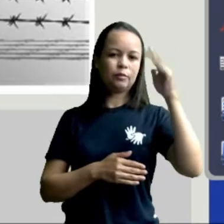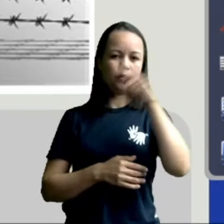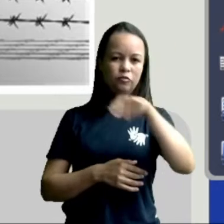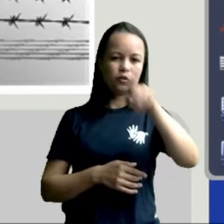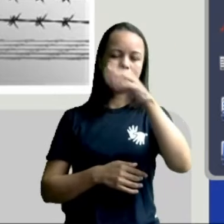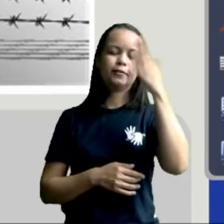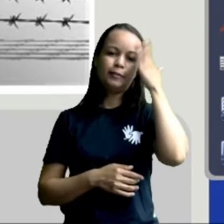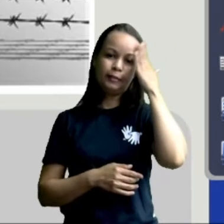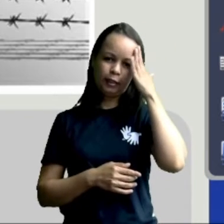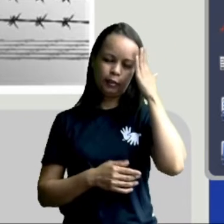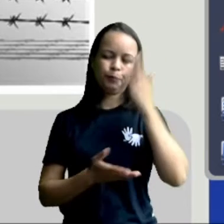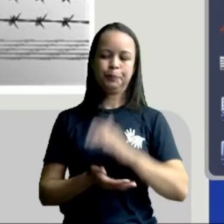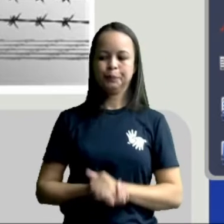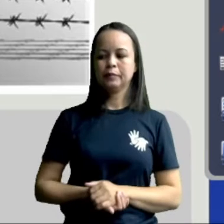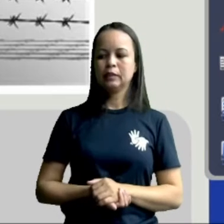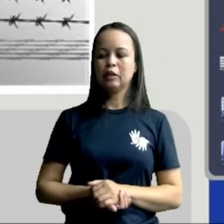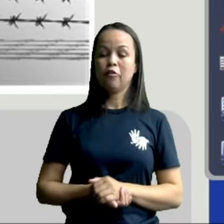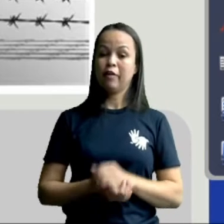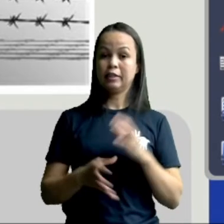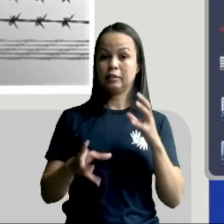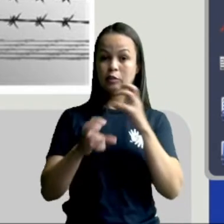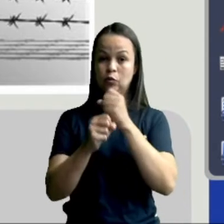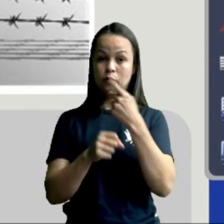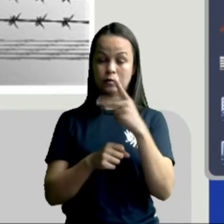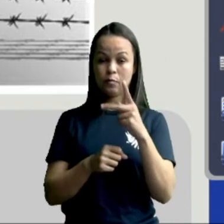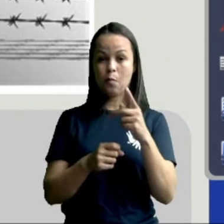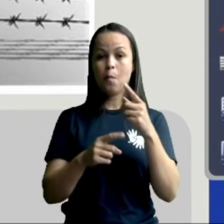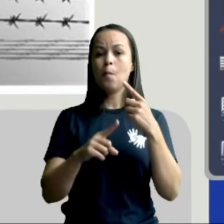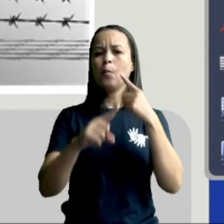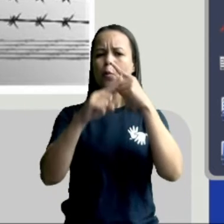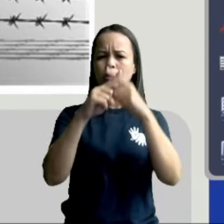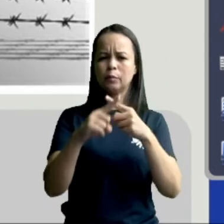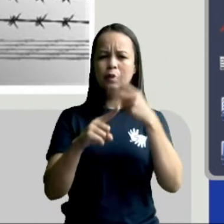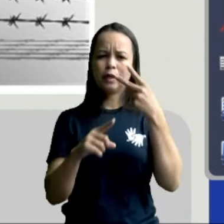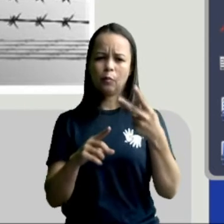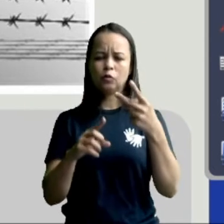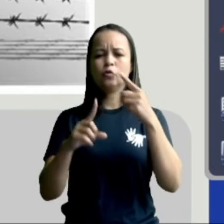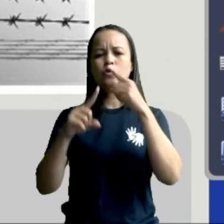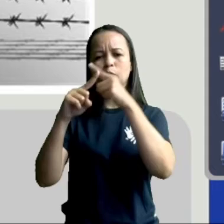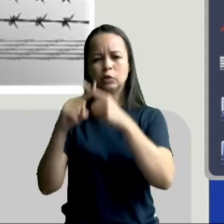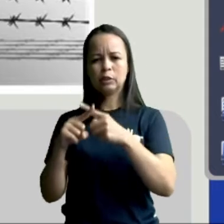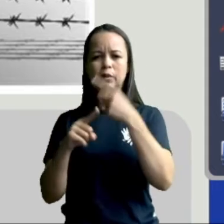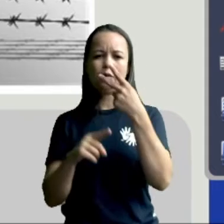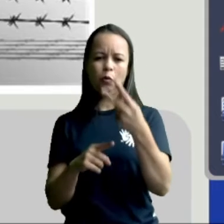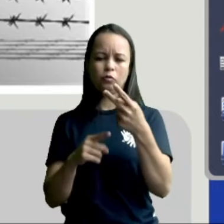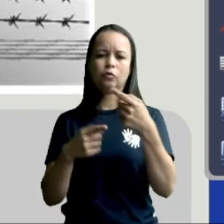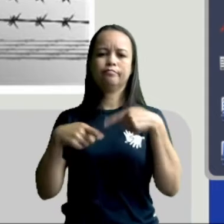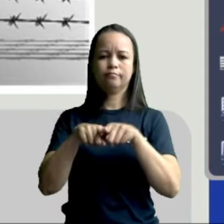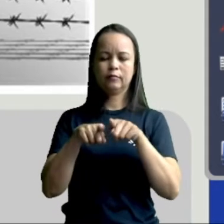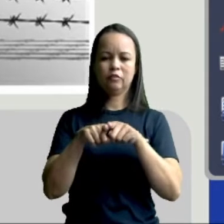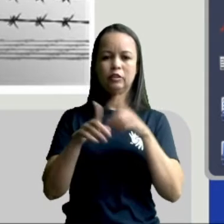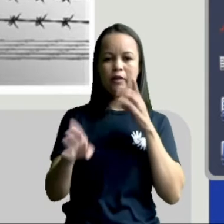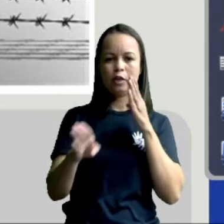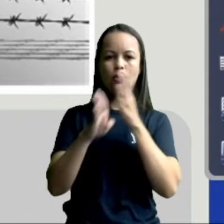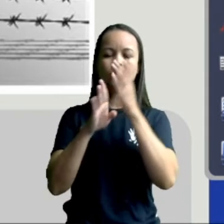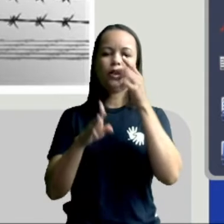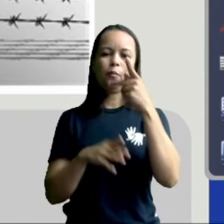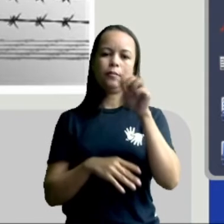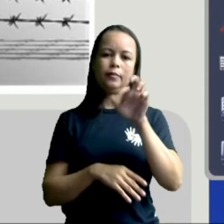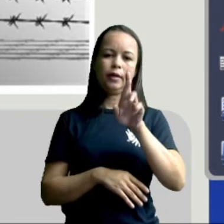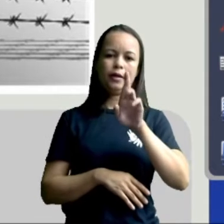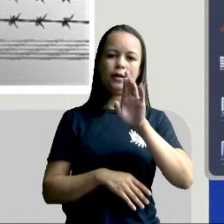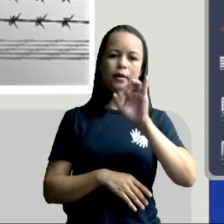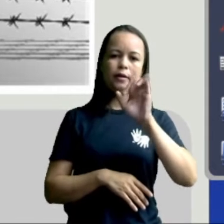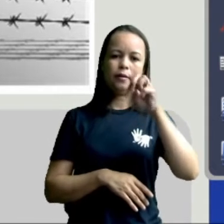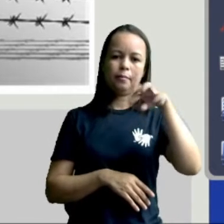você entender. Feita essa continha, ou seja, multiplica isso por 2, multiplica isso por 2 também, você vai chegar no perímetro. A